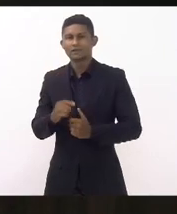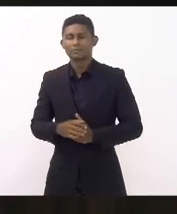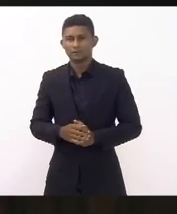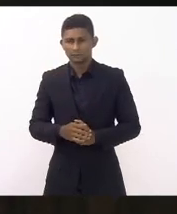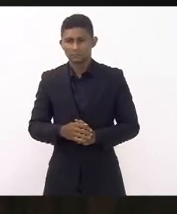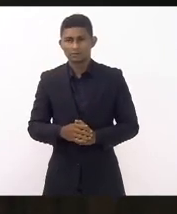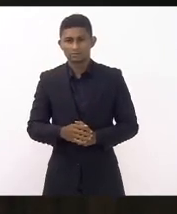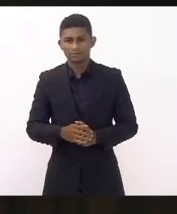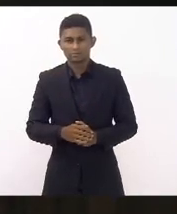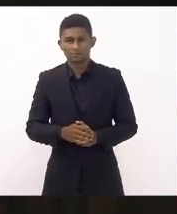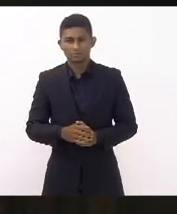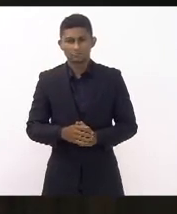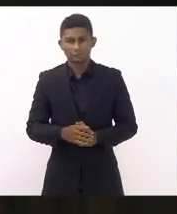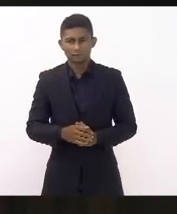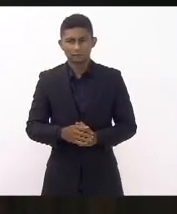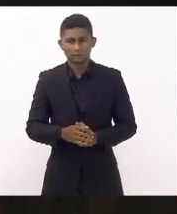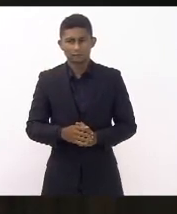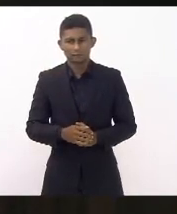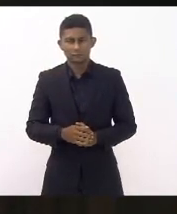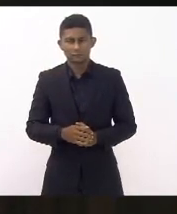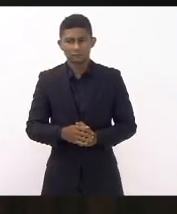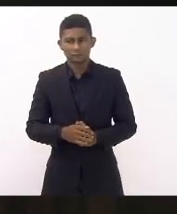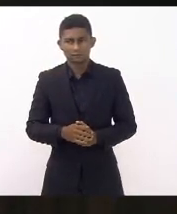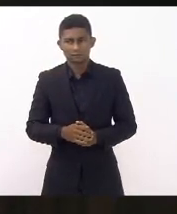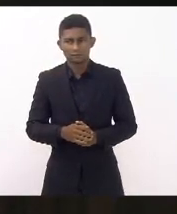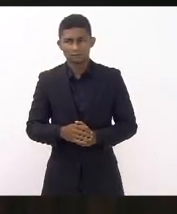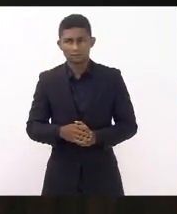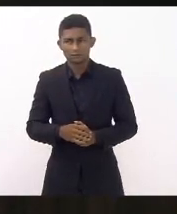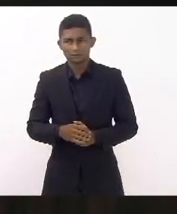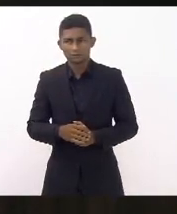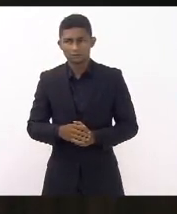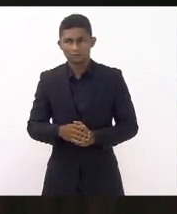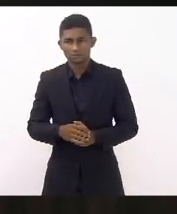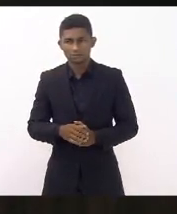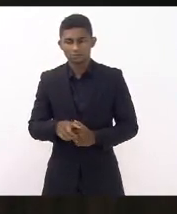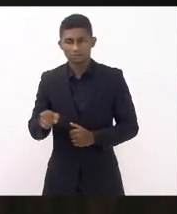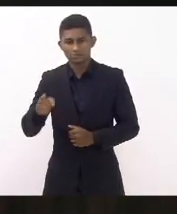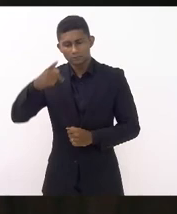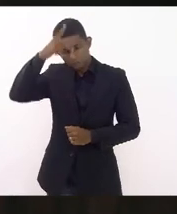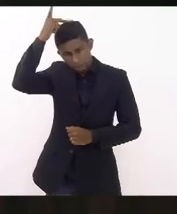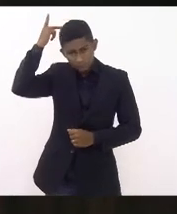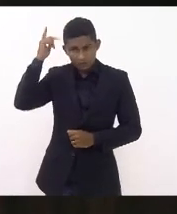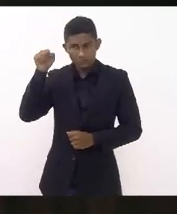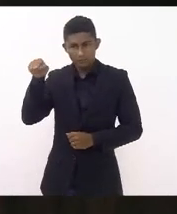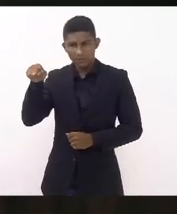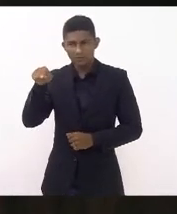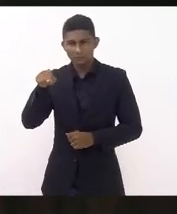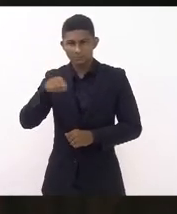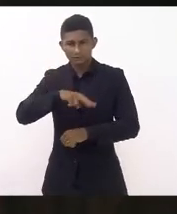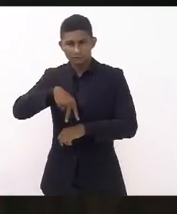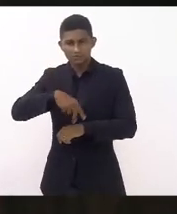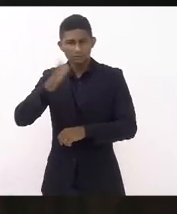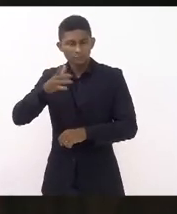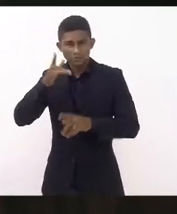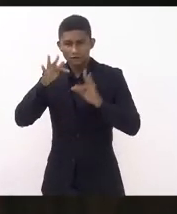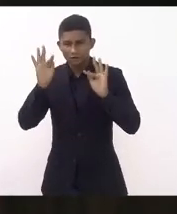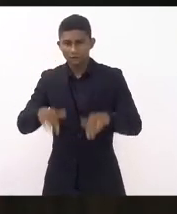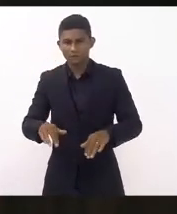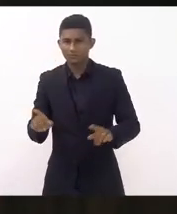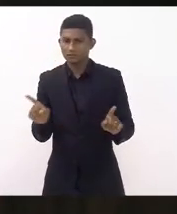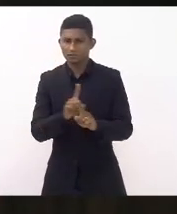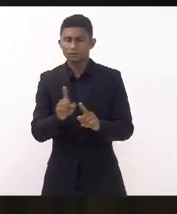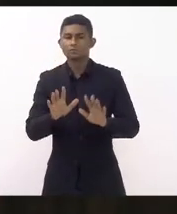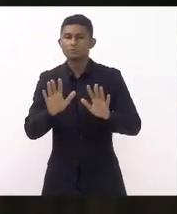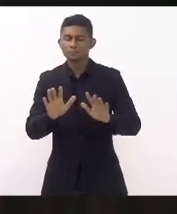Degasi. O deputado Luiz Paulo não irá mais usar o expediente final. É, a